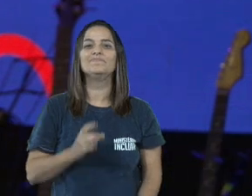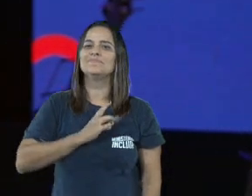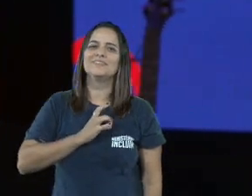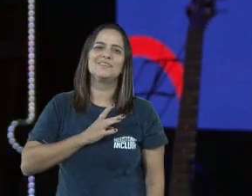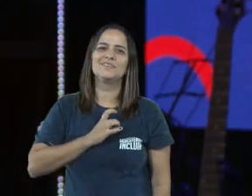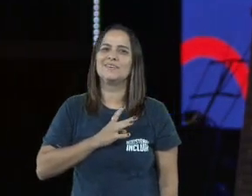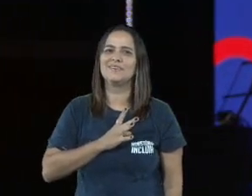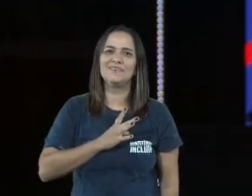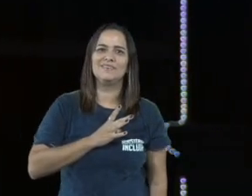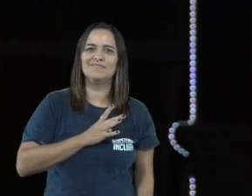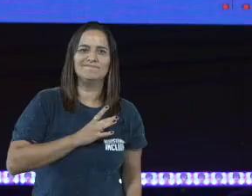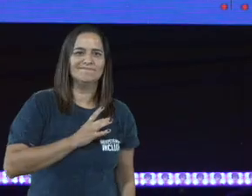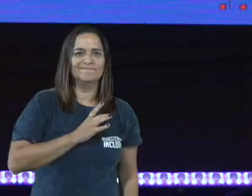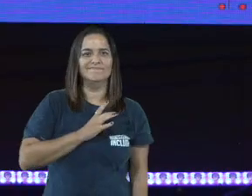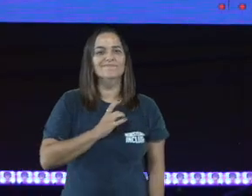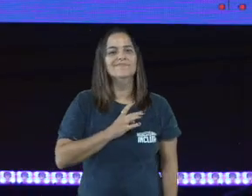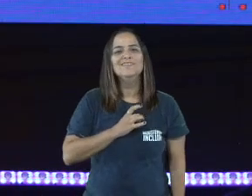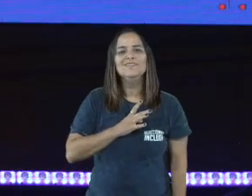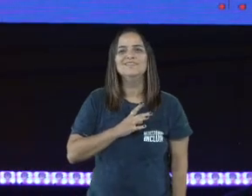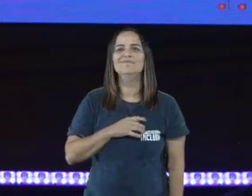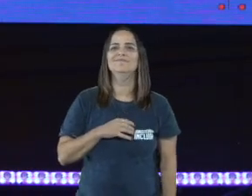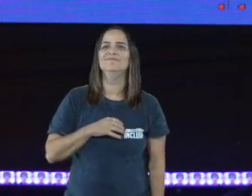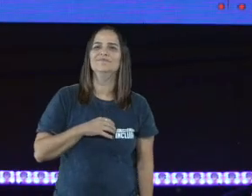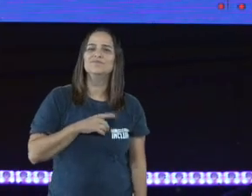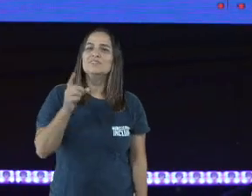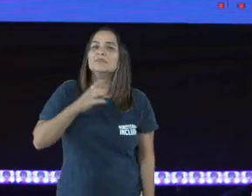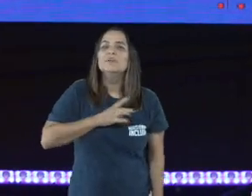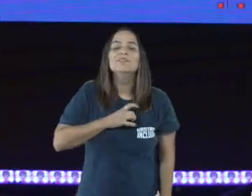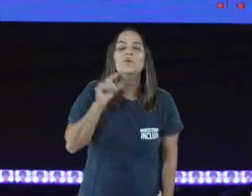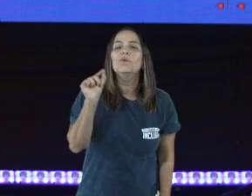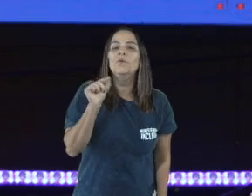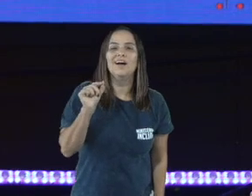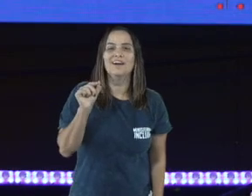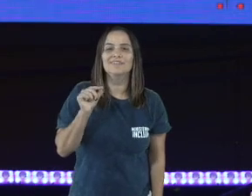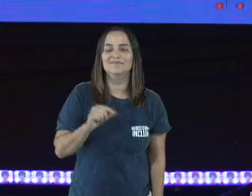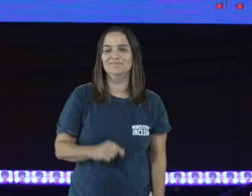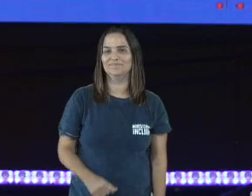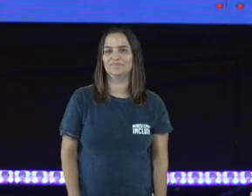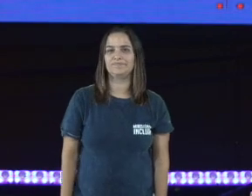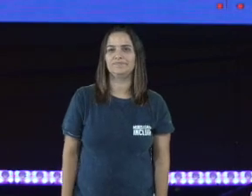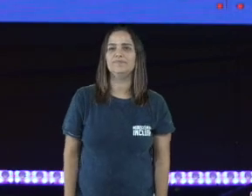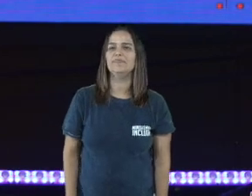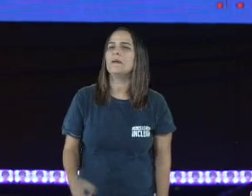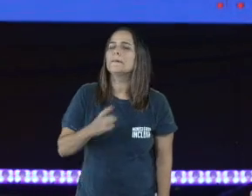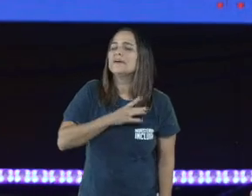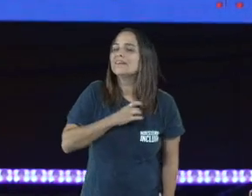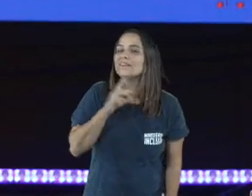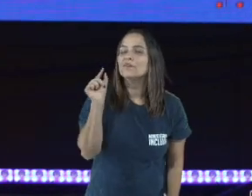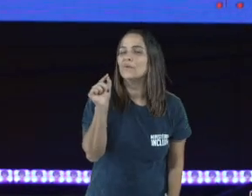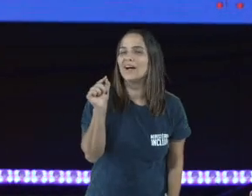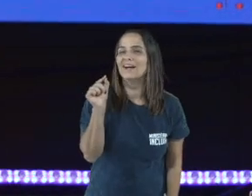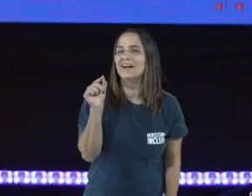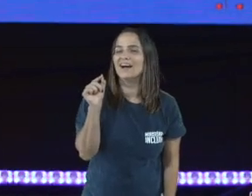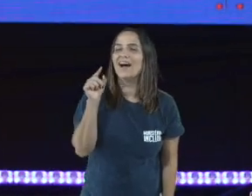que Deus restaura gente sincera que se quebranta o que que você amedronta hoje que que amedronta hoje gente qual é o seu